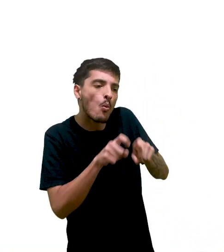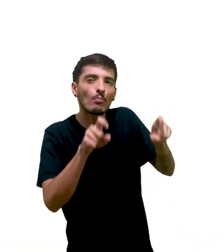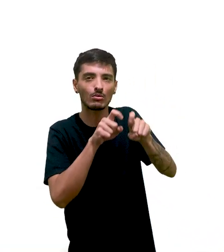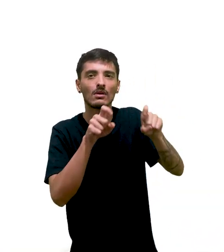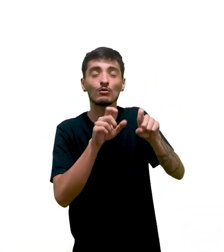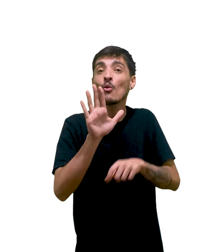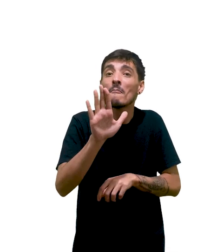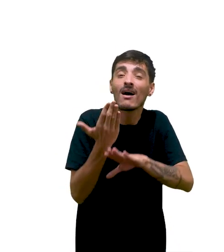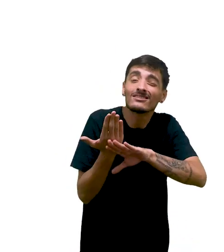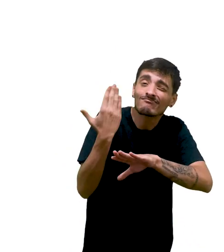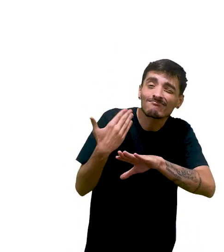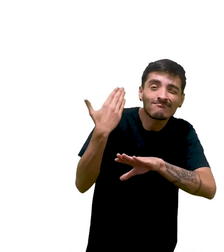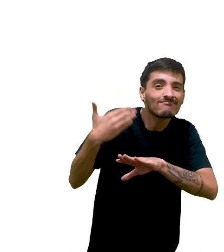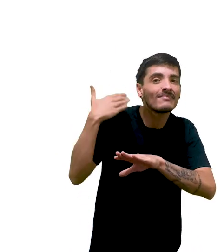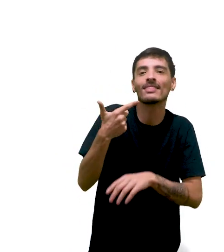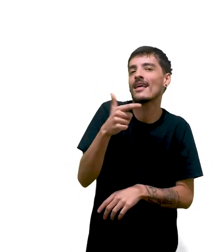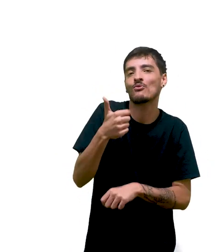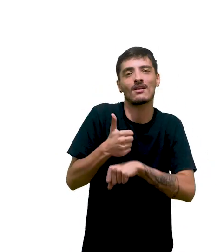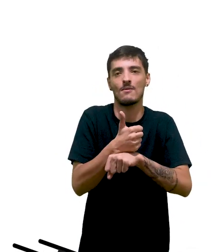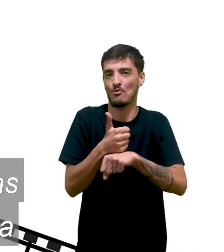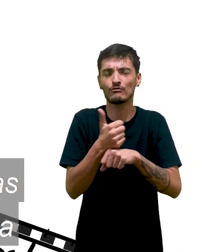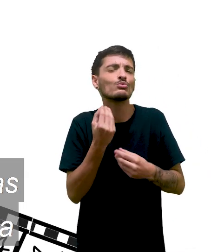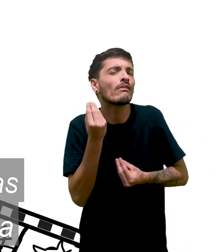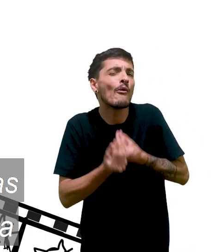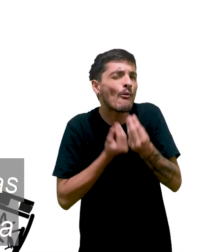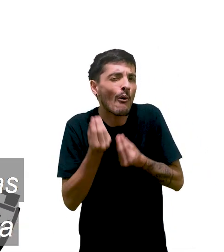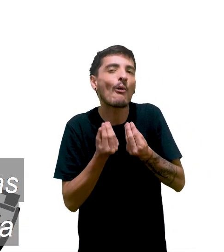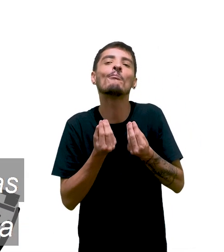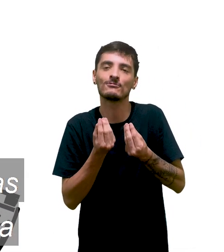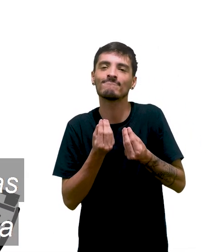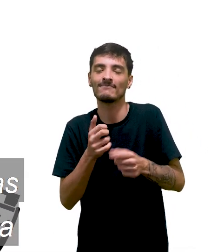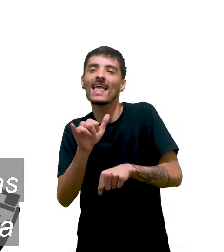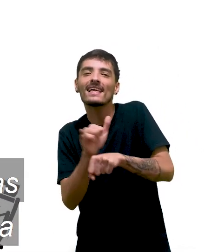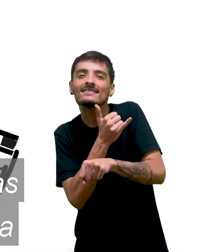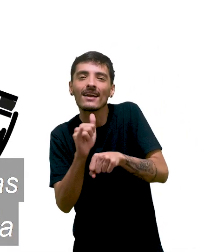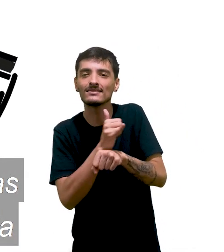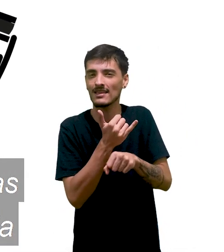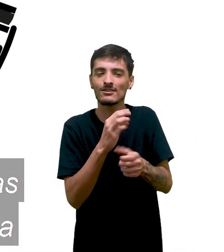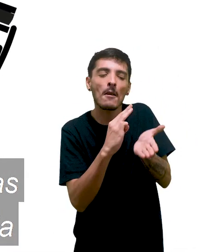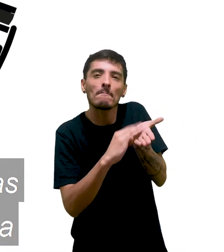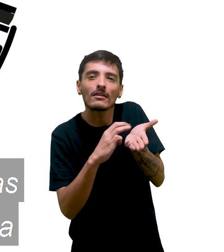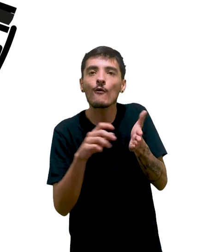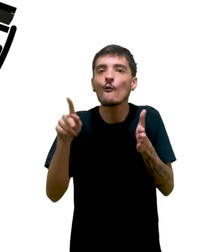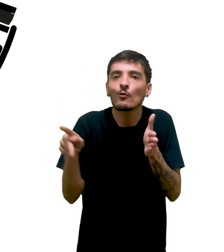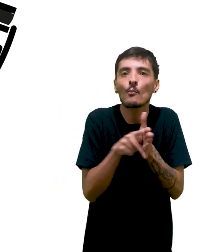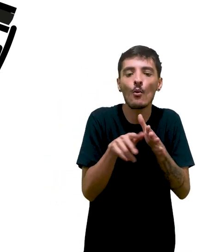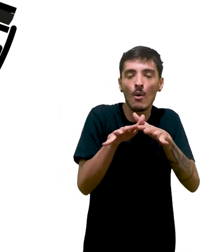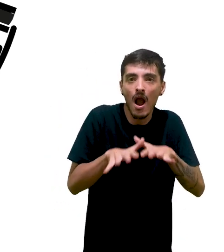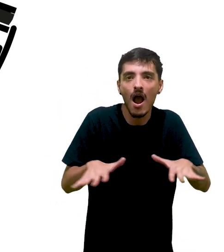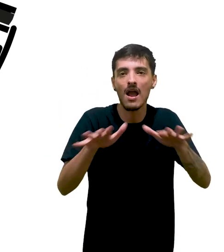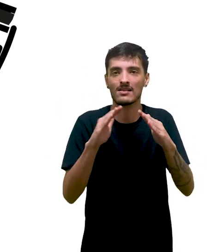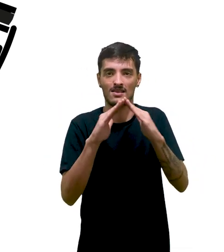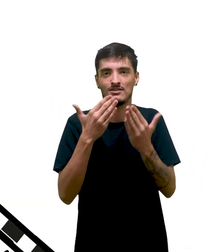Ilustração ou no de um celular computador. com imagens de gatos Mas e você peixes. sabia que por muito tempo os editores usaram 2 ferramentas bastante conhecidas na sala de aula Uma para a tesoura edição de